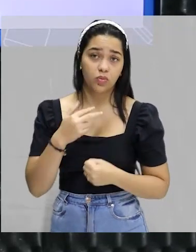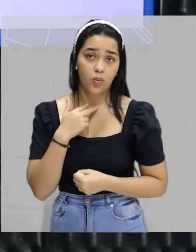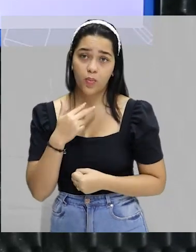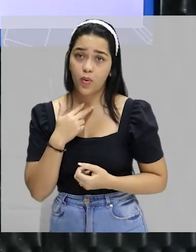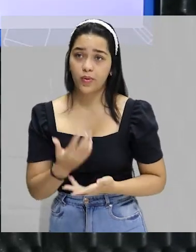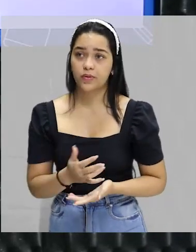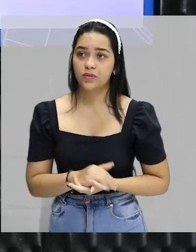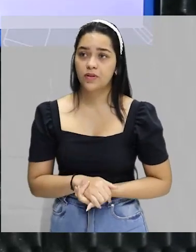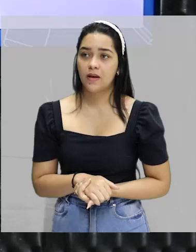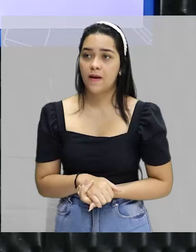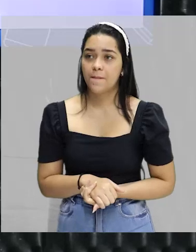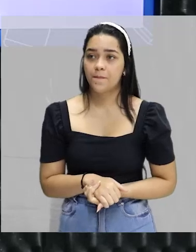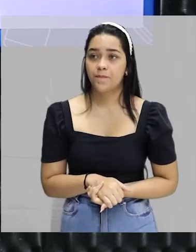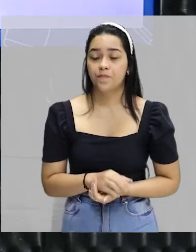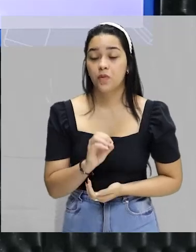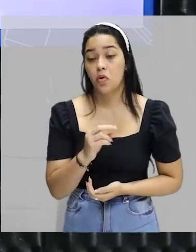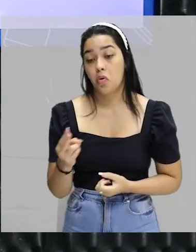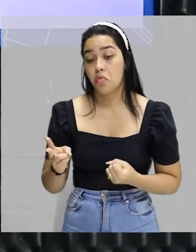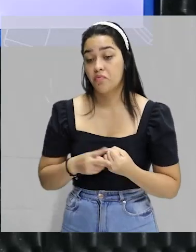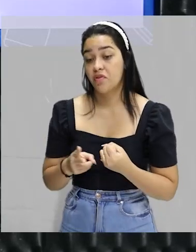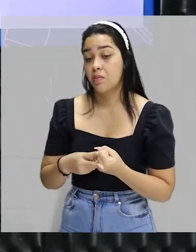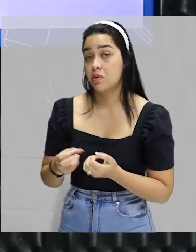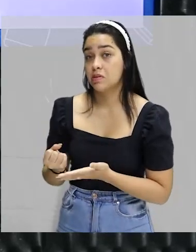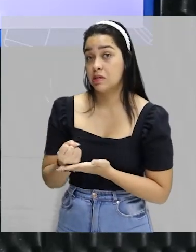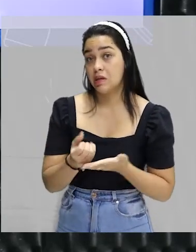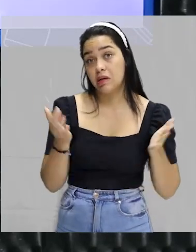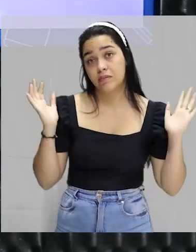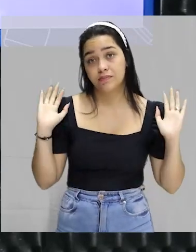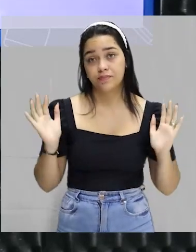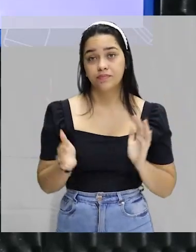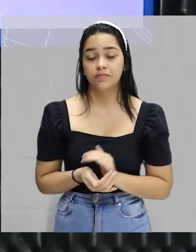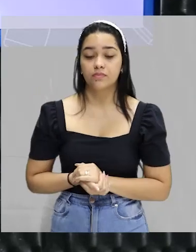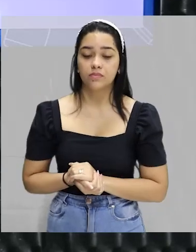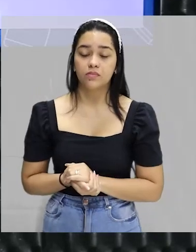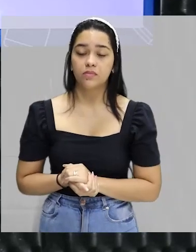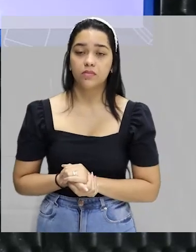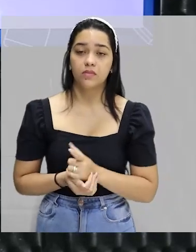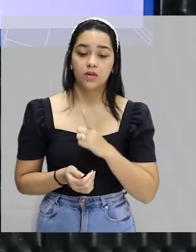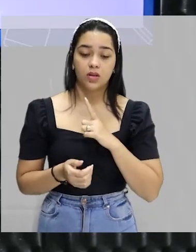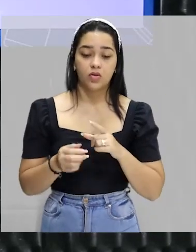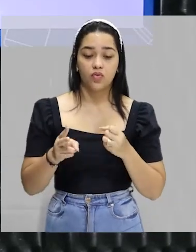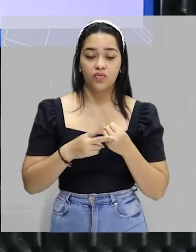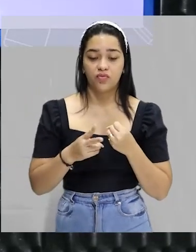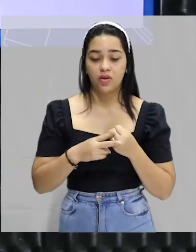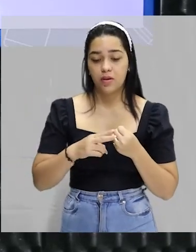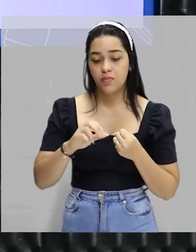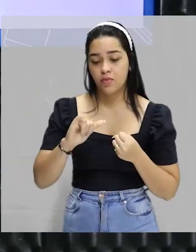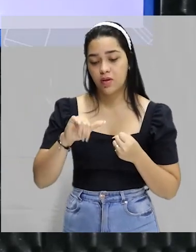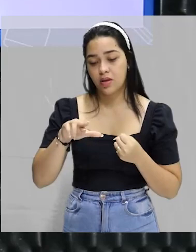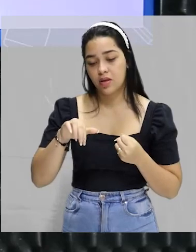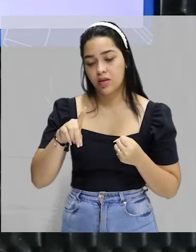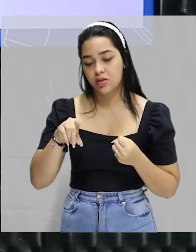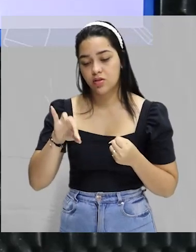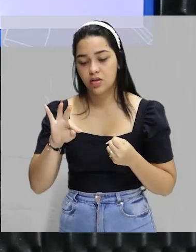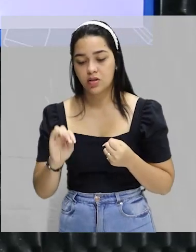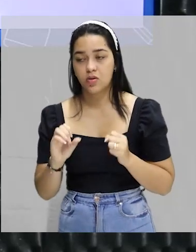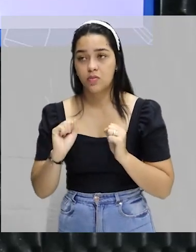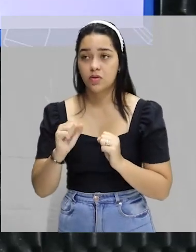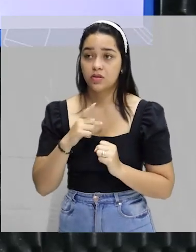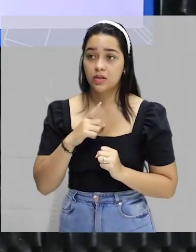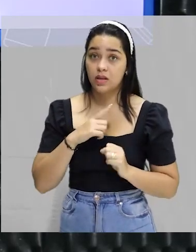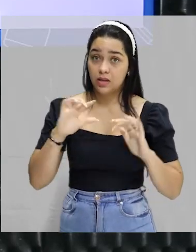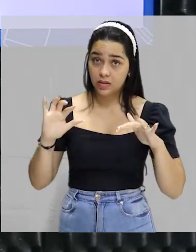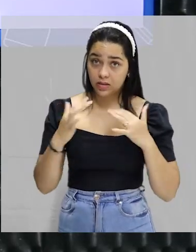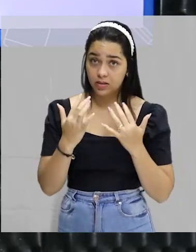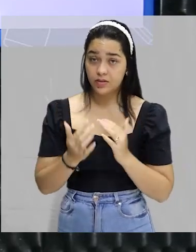ser. Ou um verbo auxiliar, né? Quem sabe? Então, eu não, objeto direto, objeto indireto, não dá. Então, eu posso ter aqui,